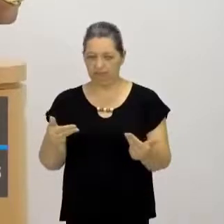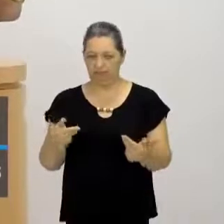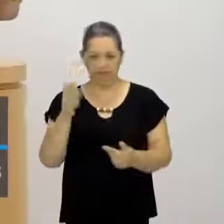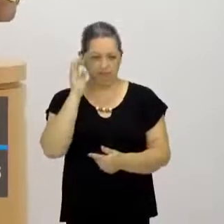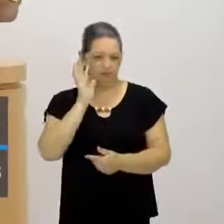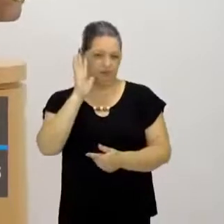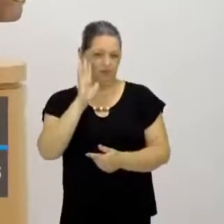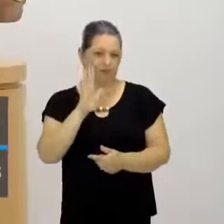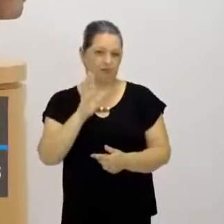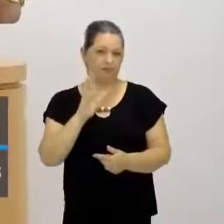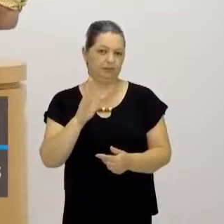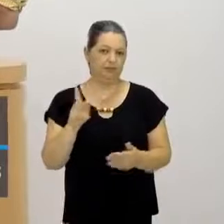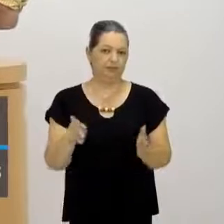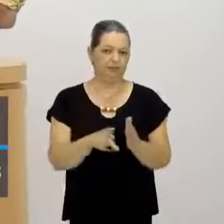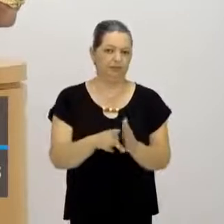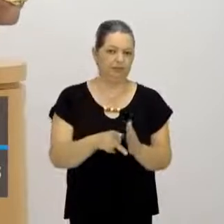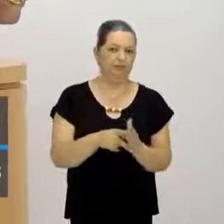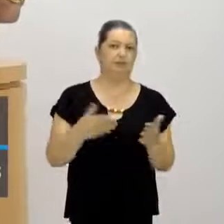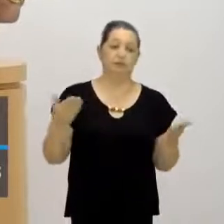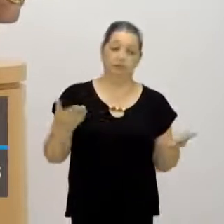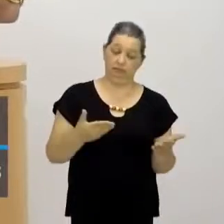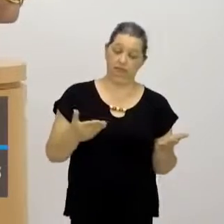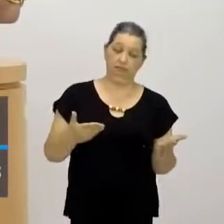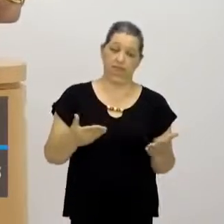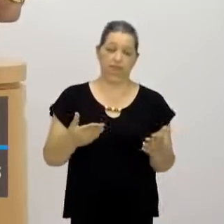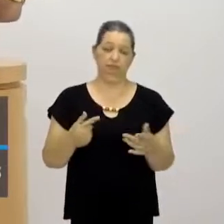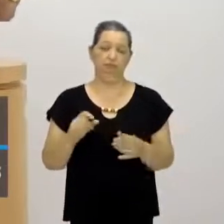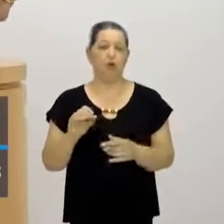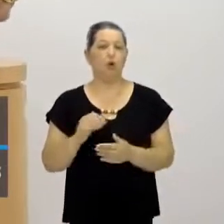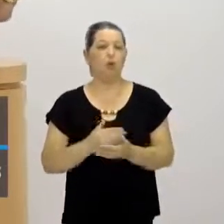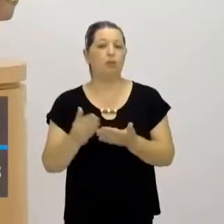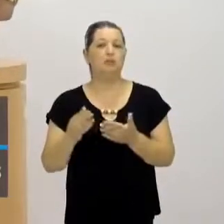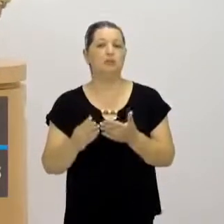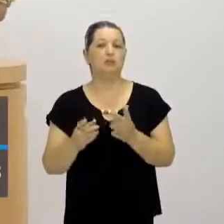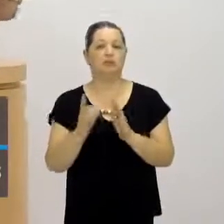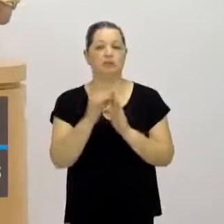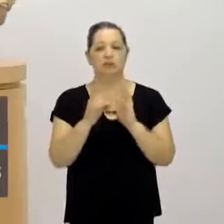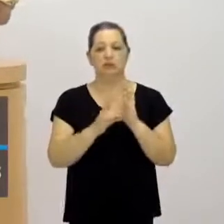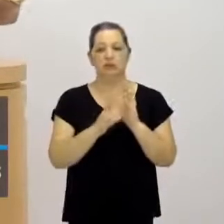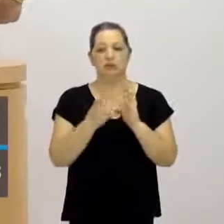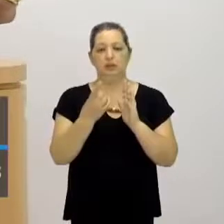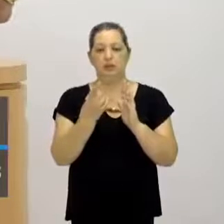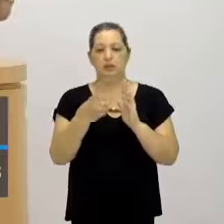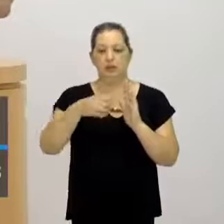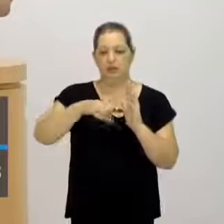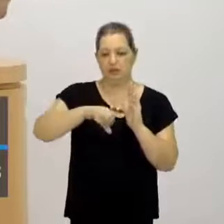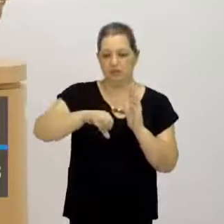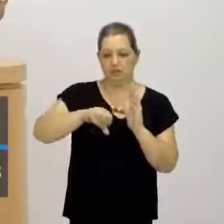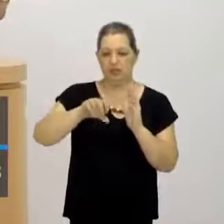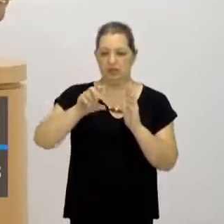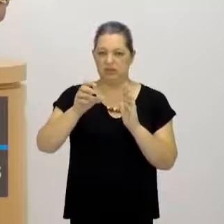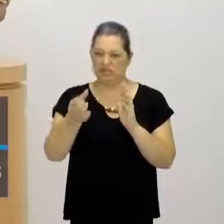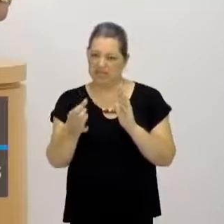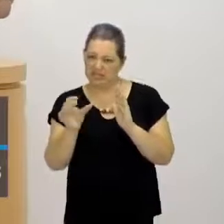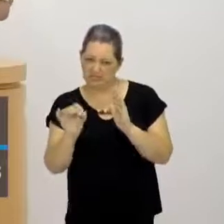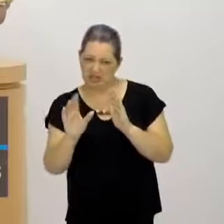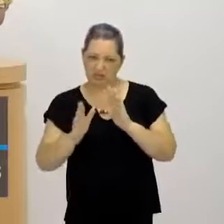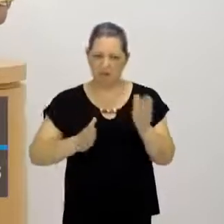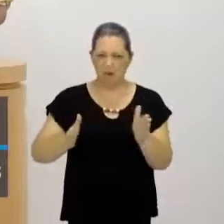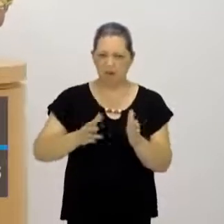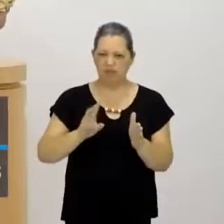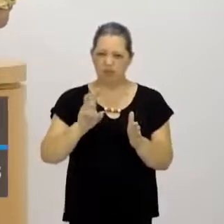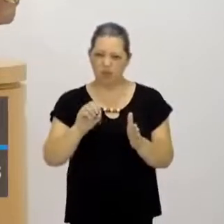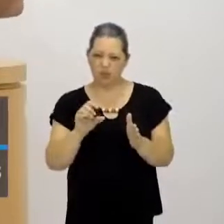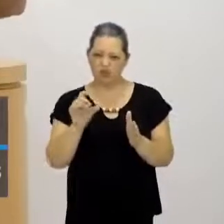imaginário sofisticado italiano, ele é muito recente. Ele acontece a partir da década de 1960, tem coisa de 50, 60 anos, com